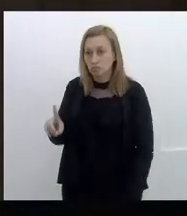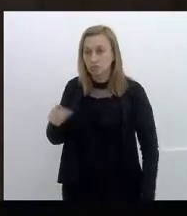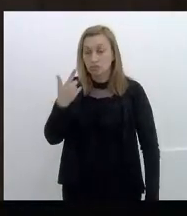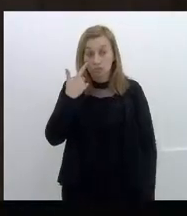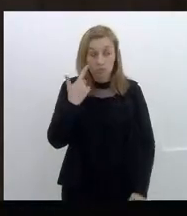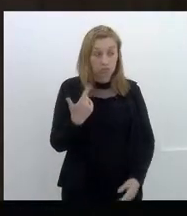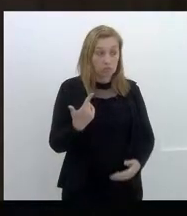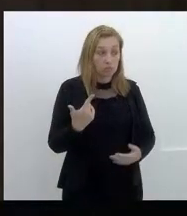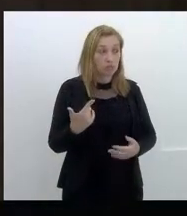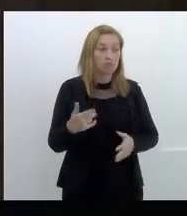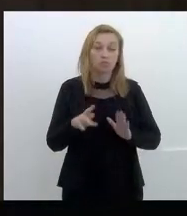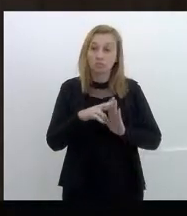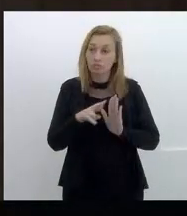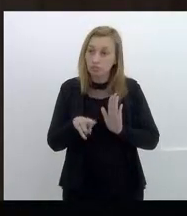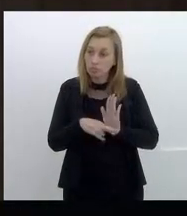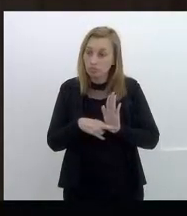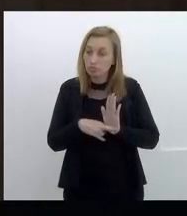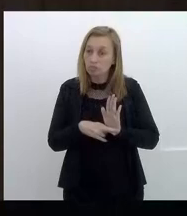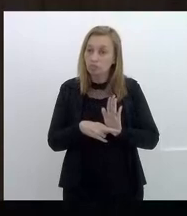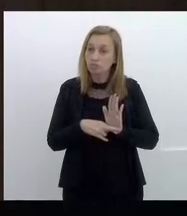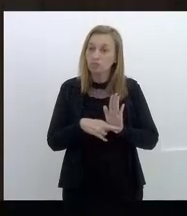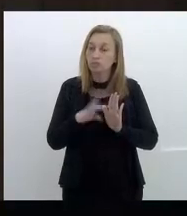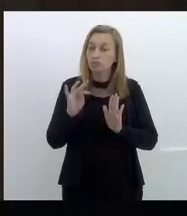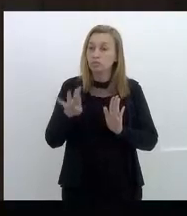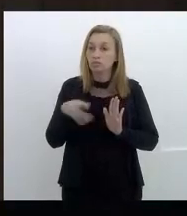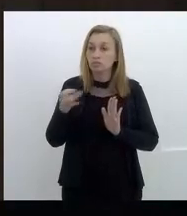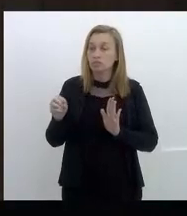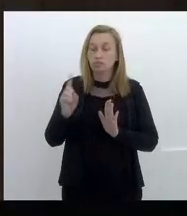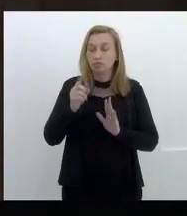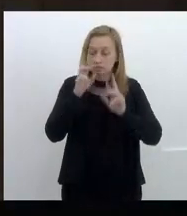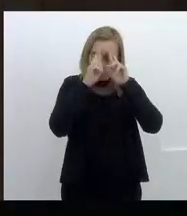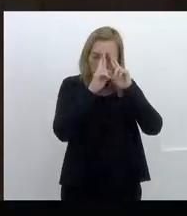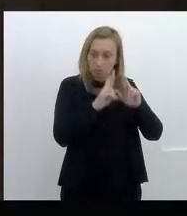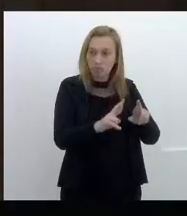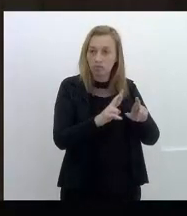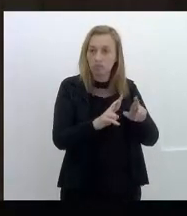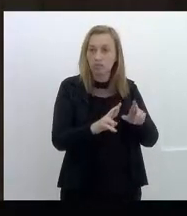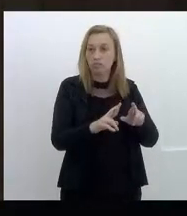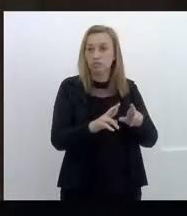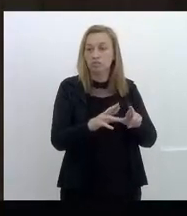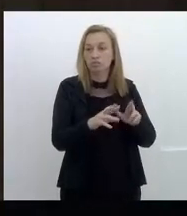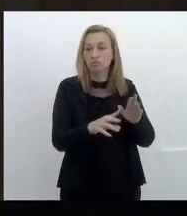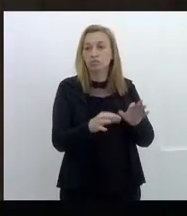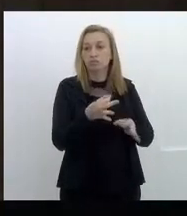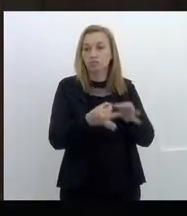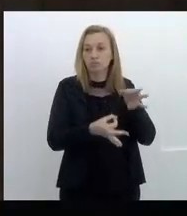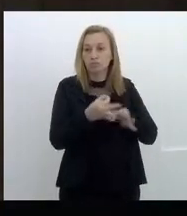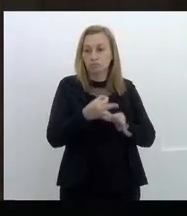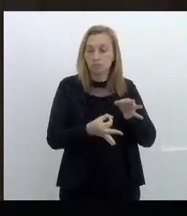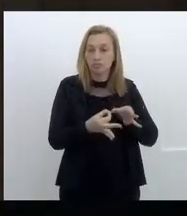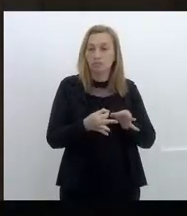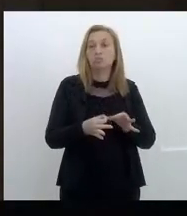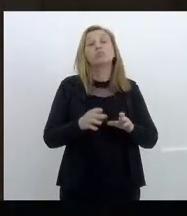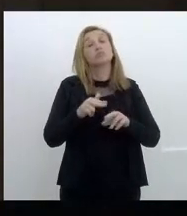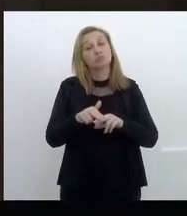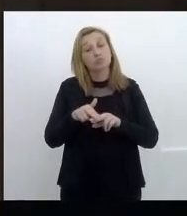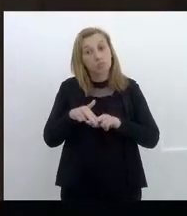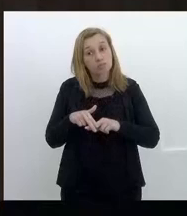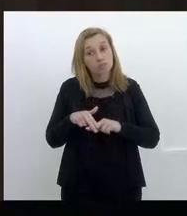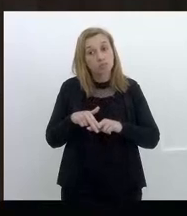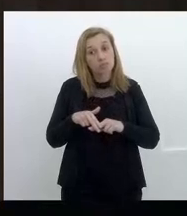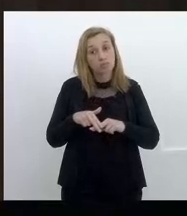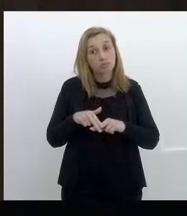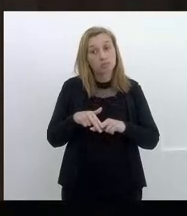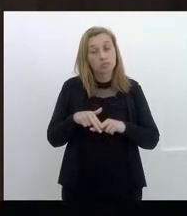meu ver essas regras de transição não respeitam essa premissa jurídica e é por isso